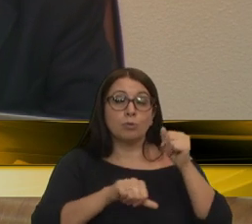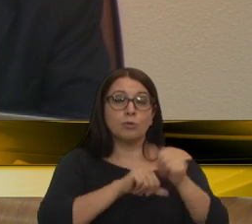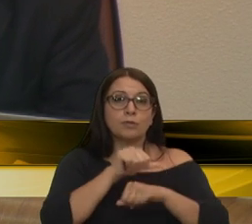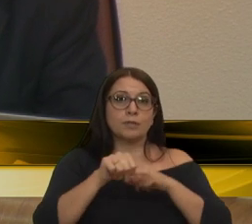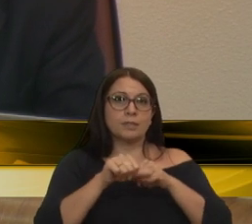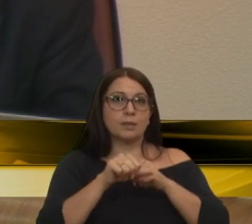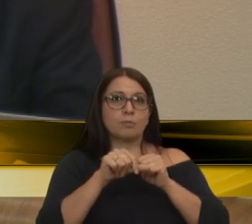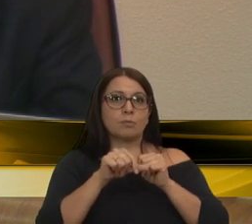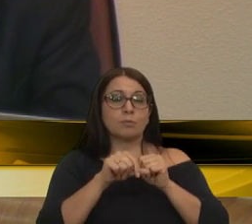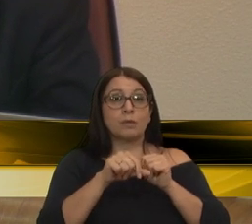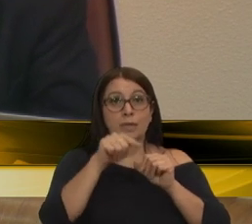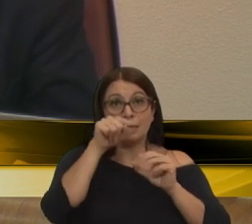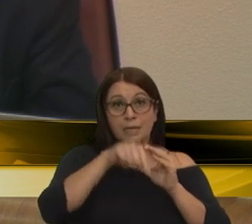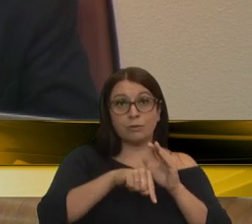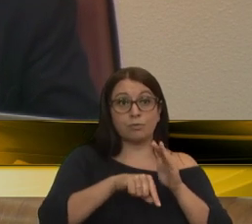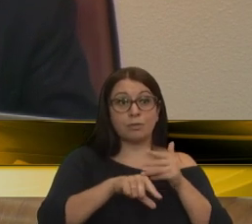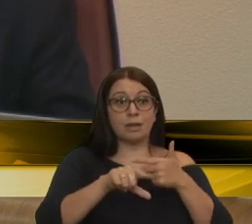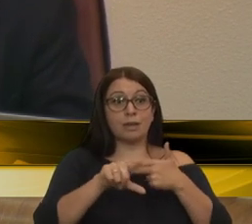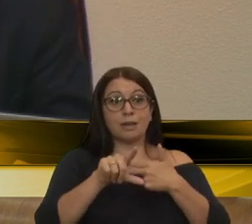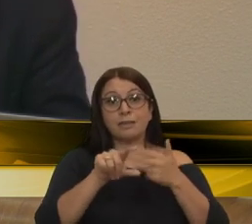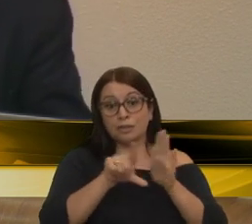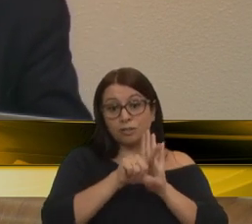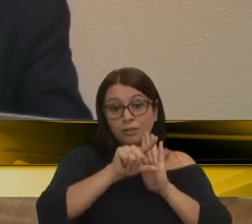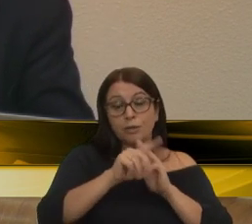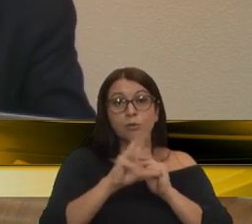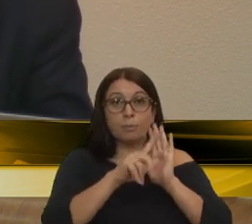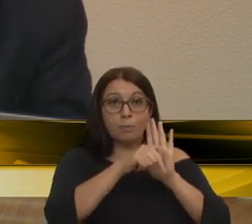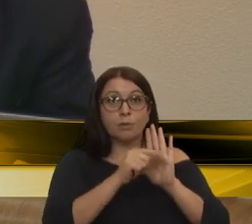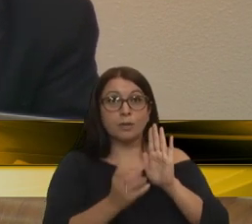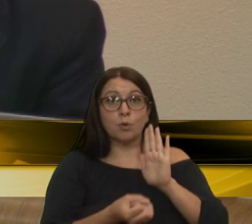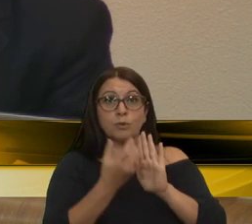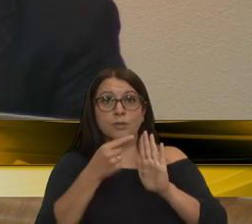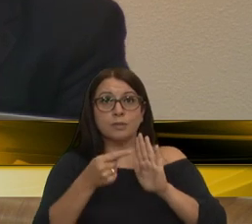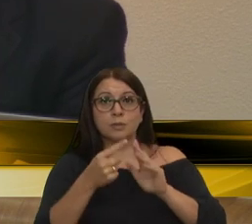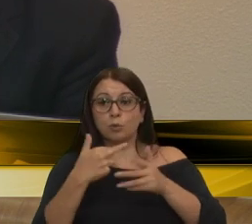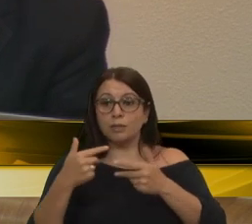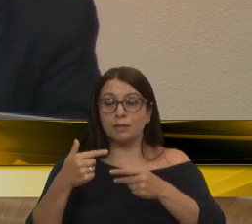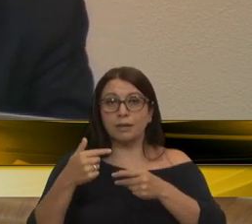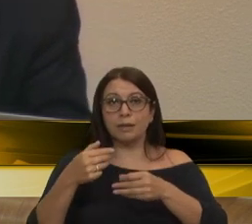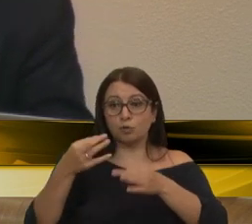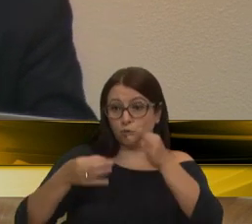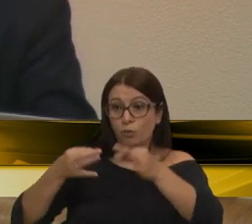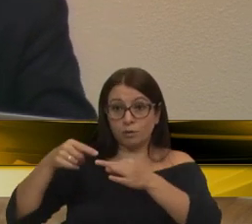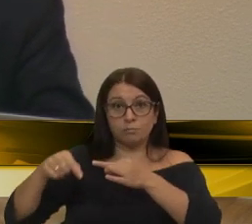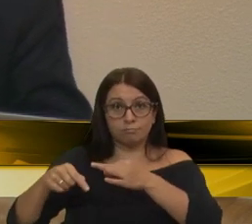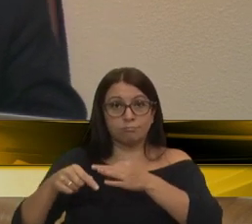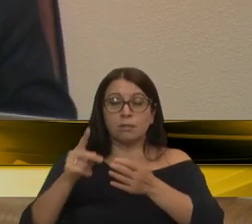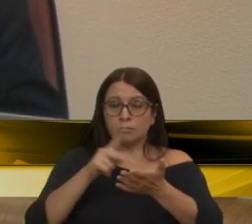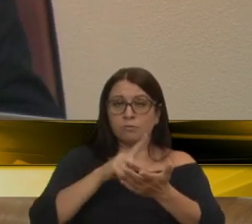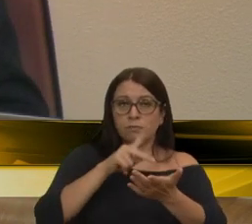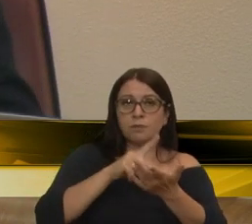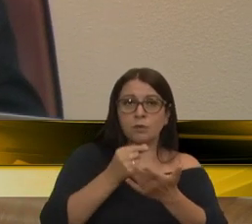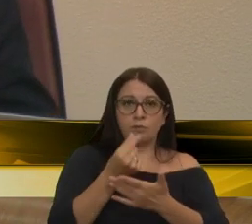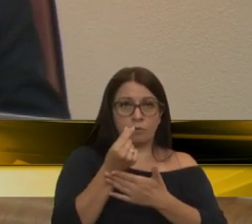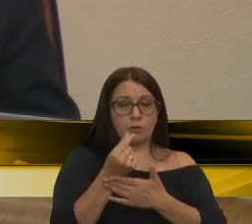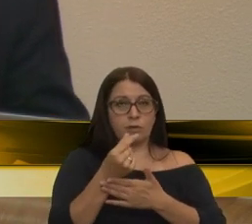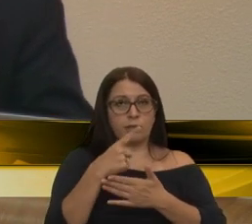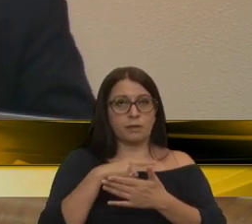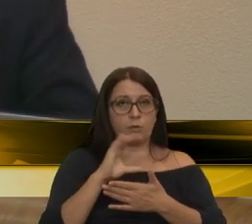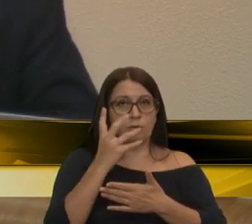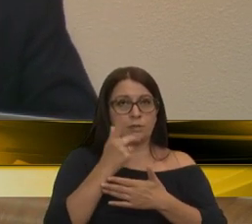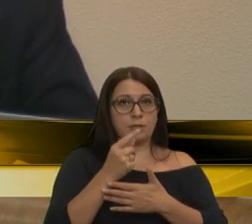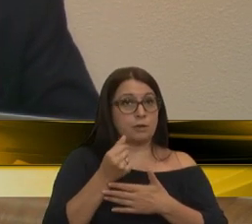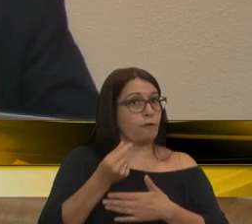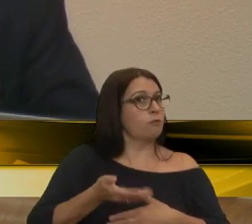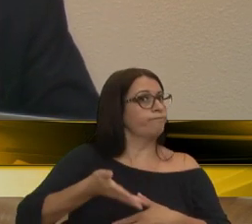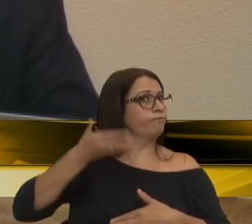na legislação eventualmente surgidas após o trânsito em julgado. De fato, o valor em execução é elevado.